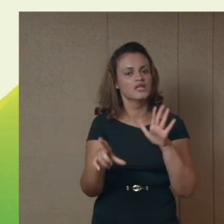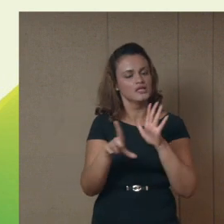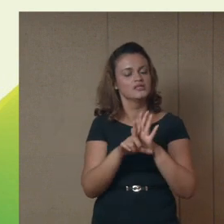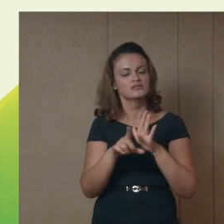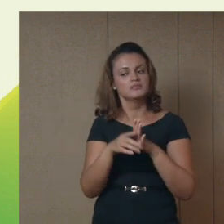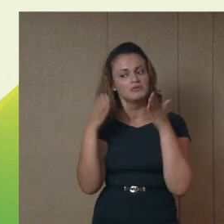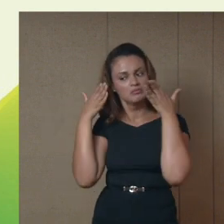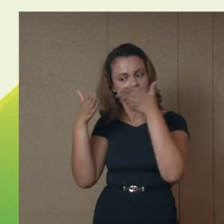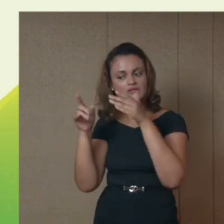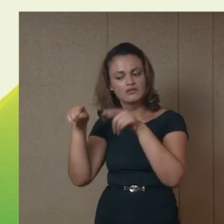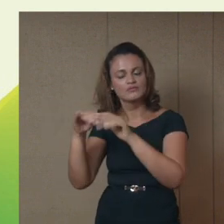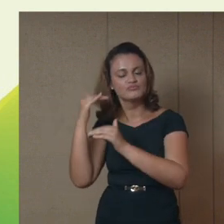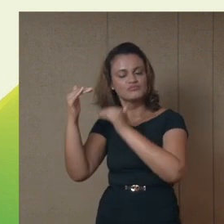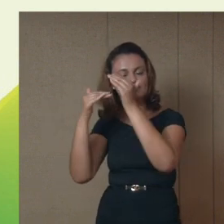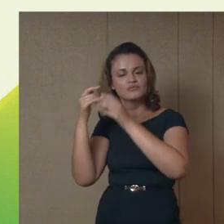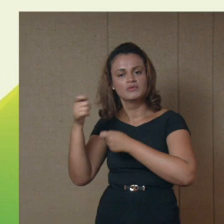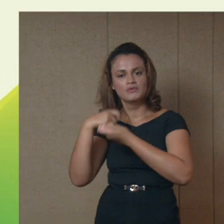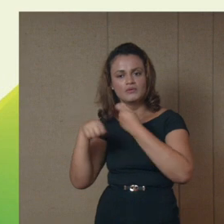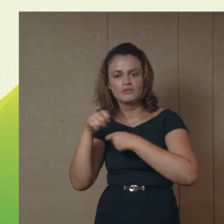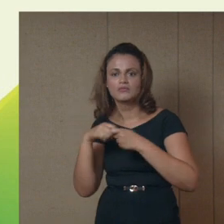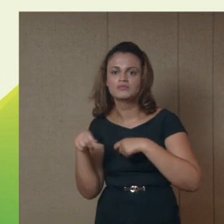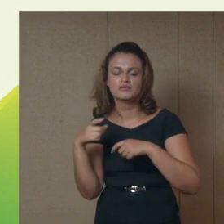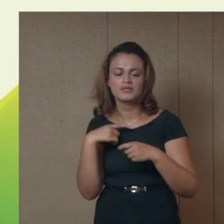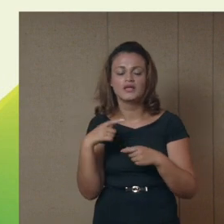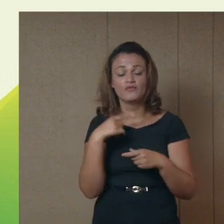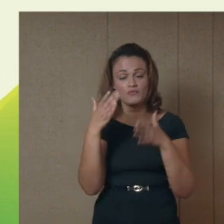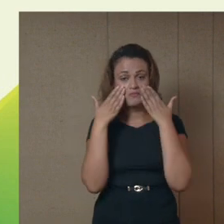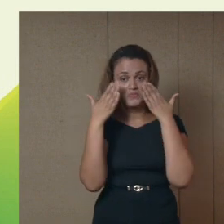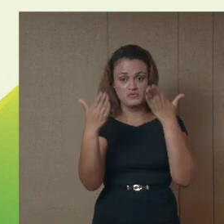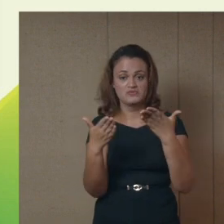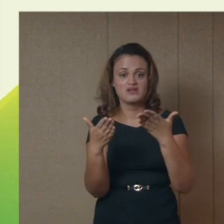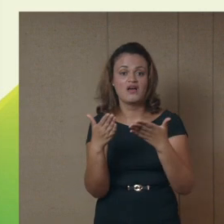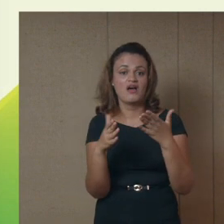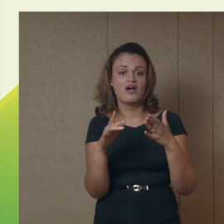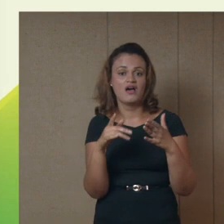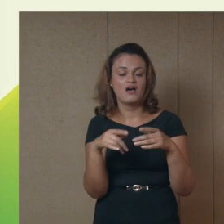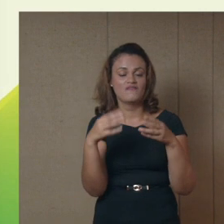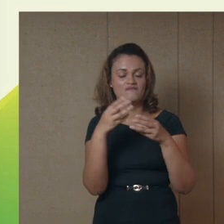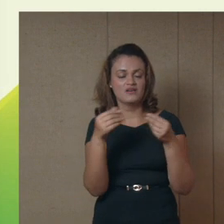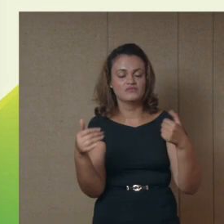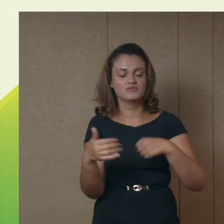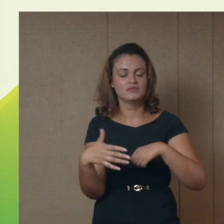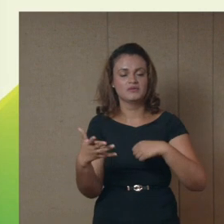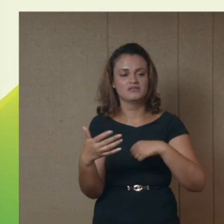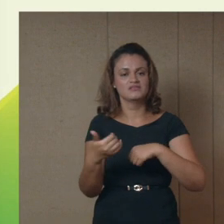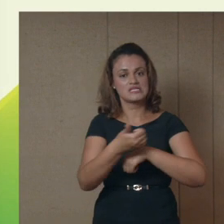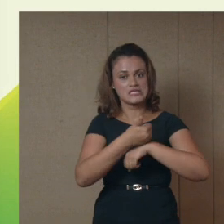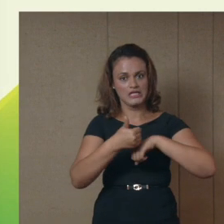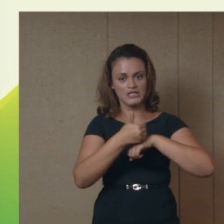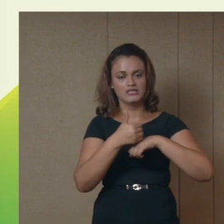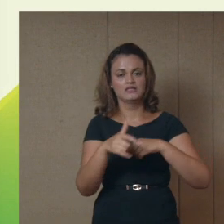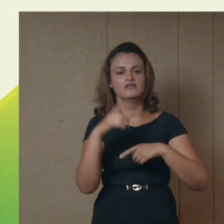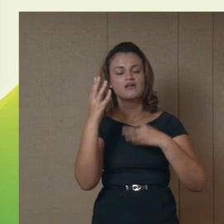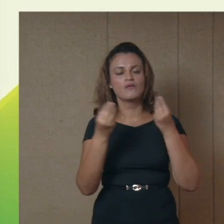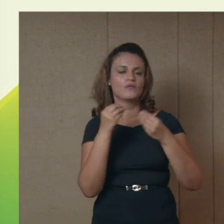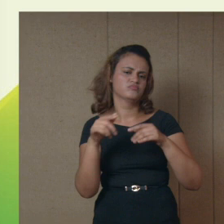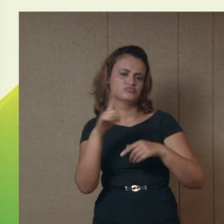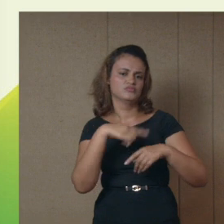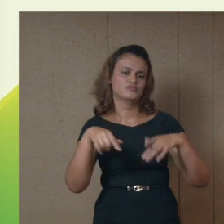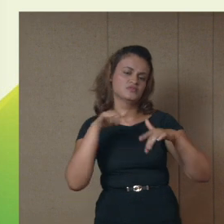ir pra área de desenvolvimento econômico e regional eu vou mostrar agora as ações da secretaria é como nós temos trabalhado